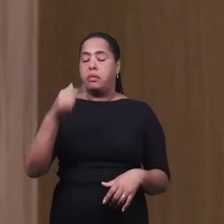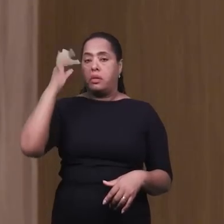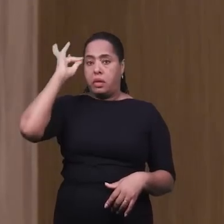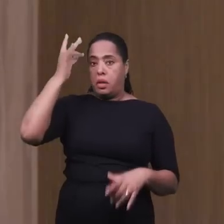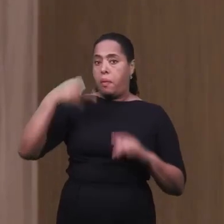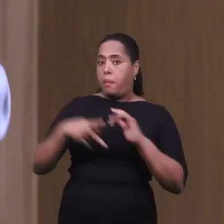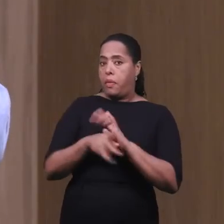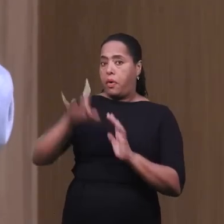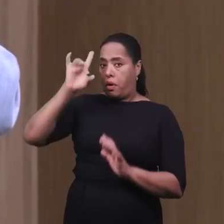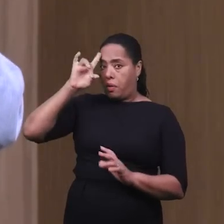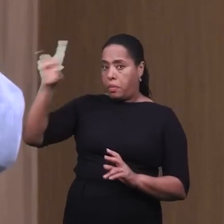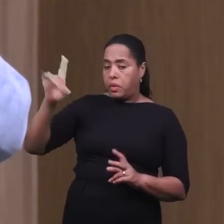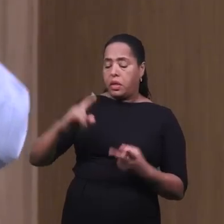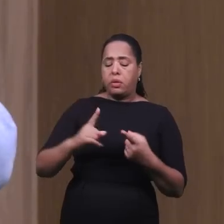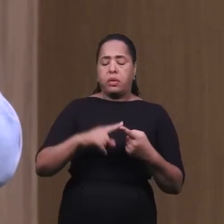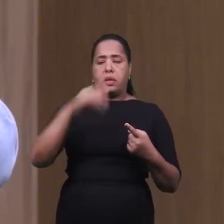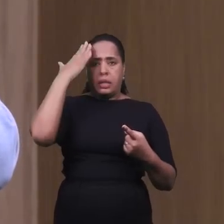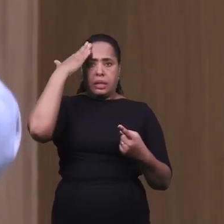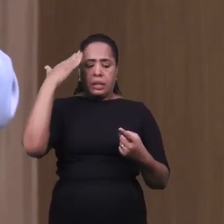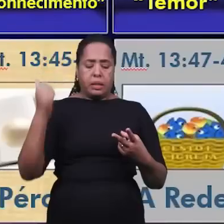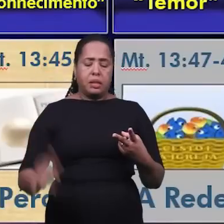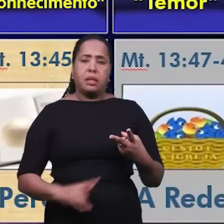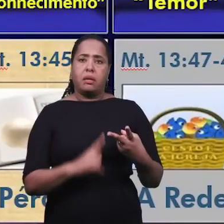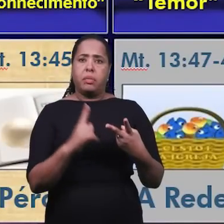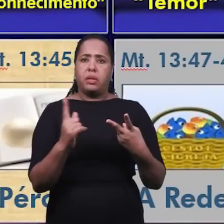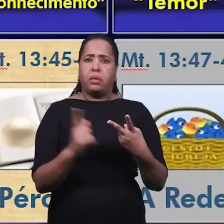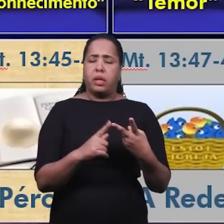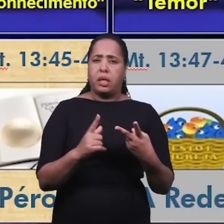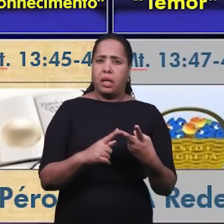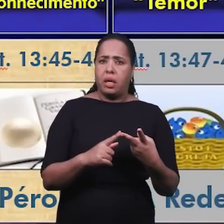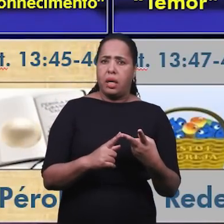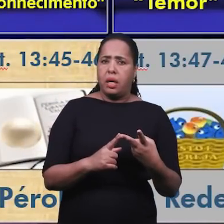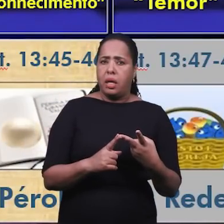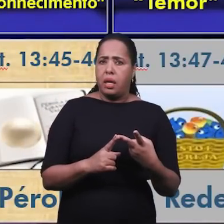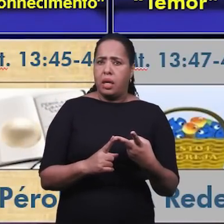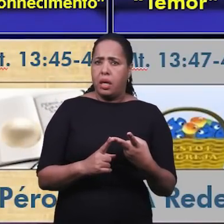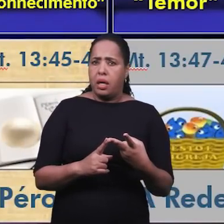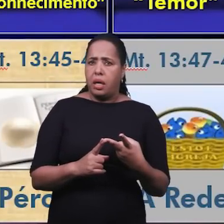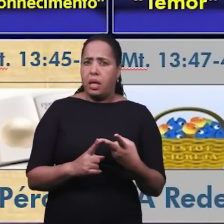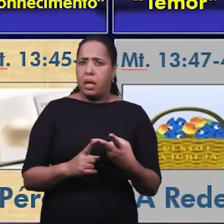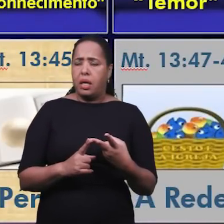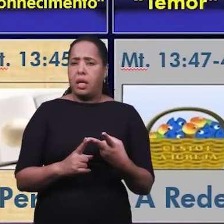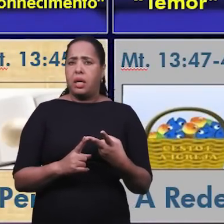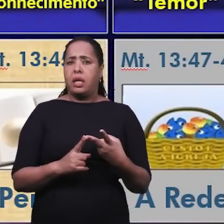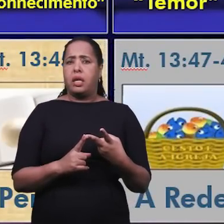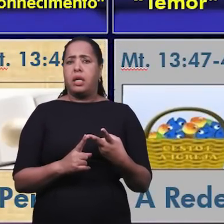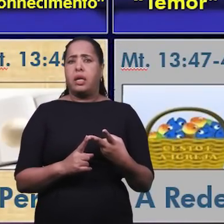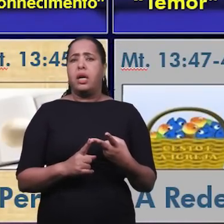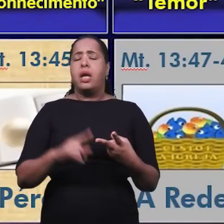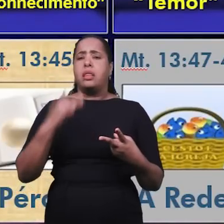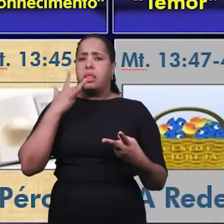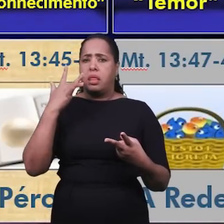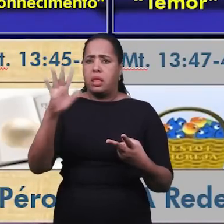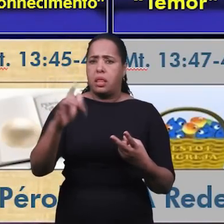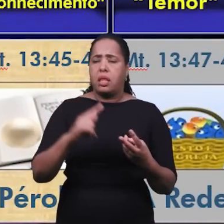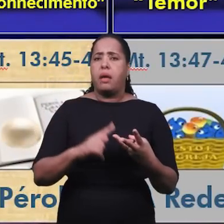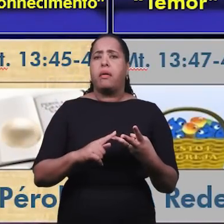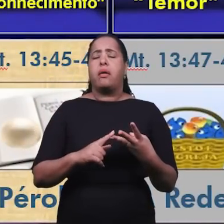da operação dos 7 Espíritos de Deus. Então, o Espírito de sabedoria, então, pode ser lido lá embaixo, o Espírito